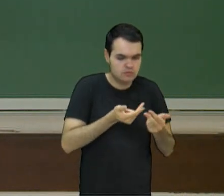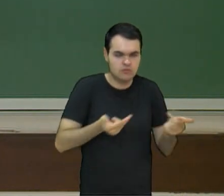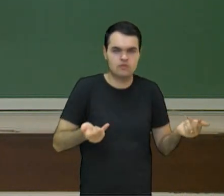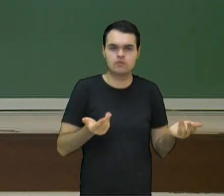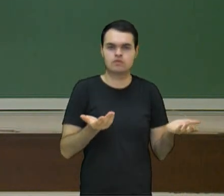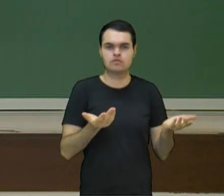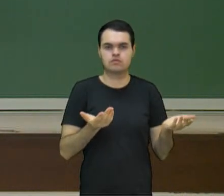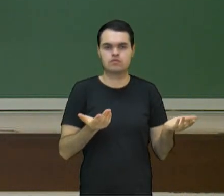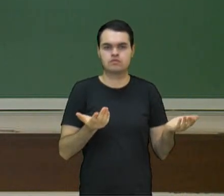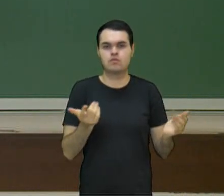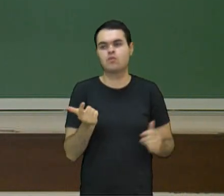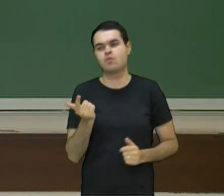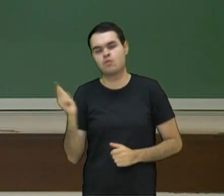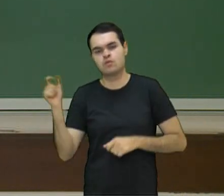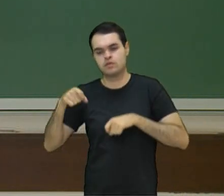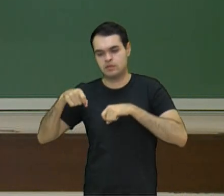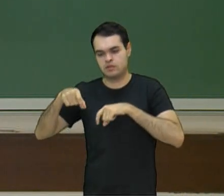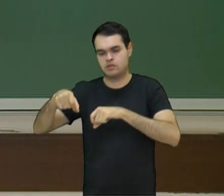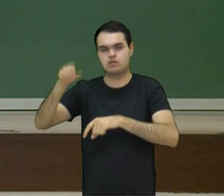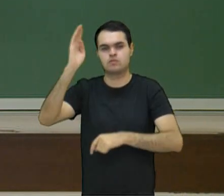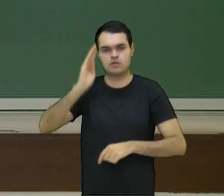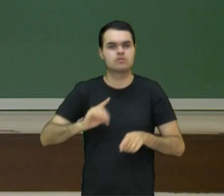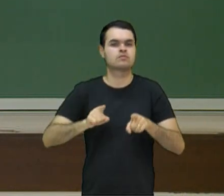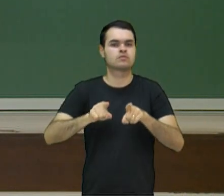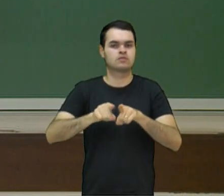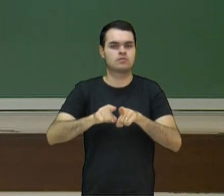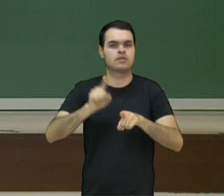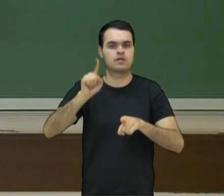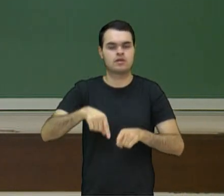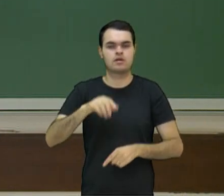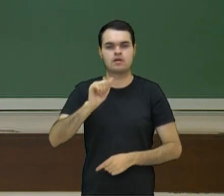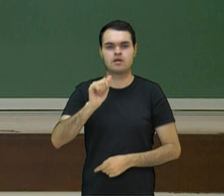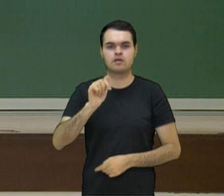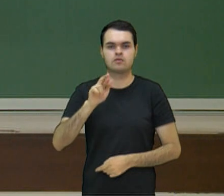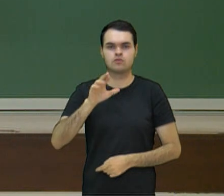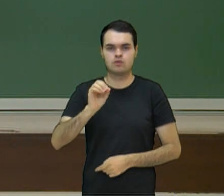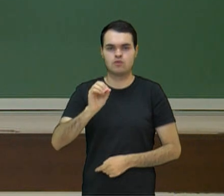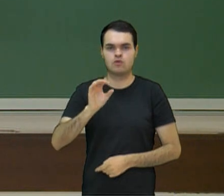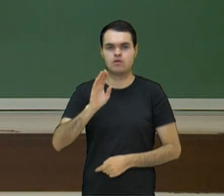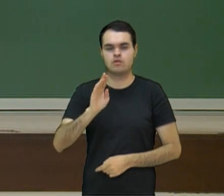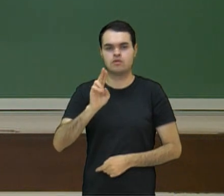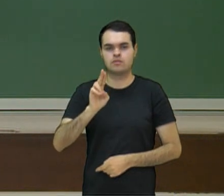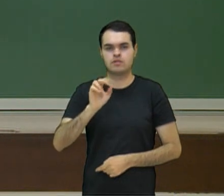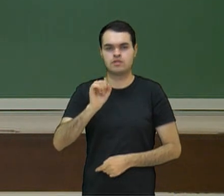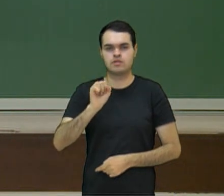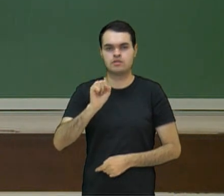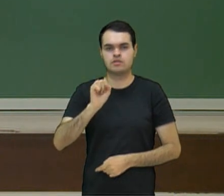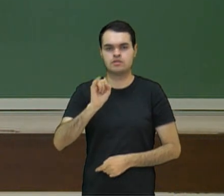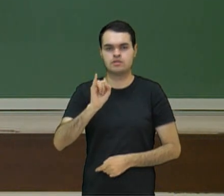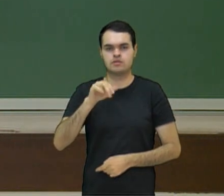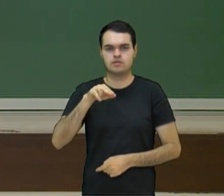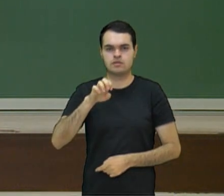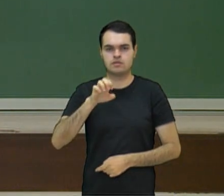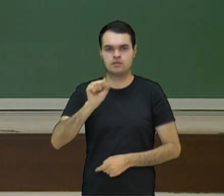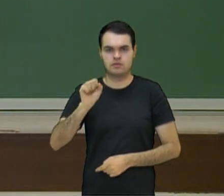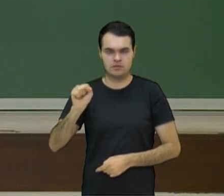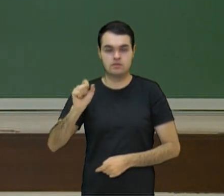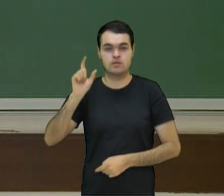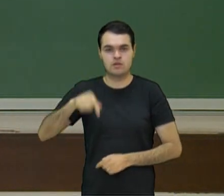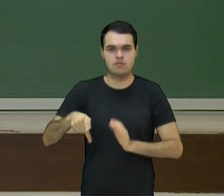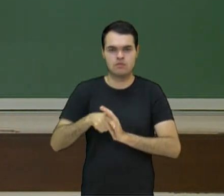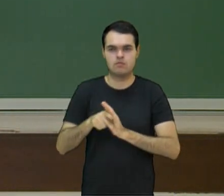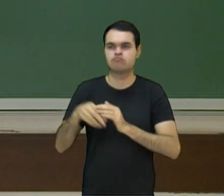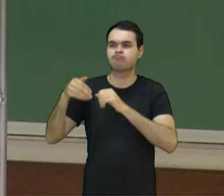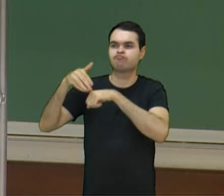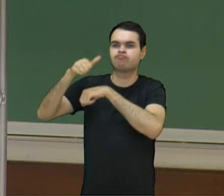O restante da agricultura praticada no Brasil também é o agrobusiness, é a agricultura de exportação. Essa é desenvolvida na